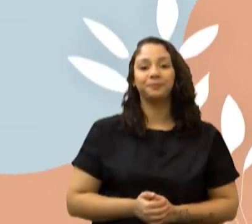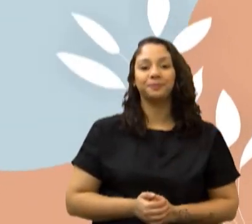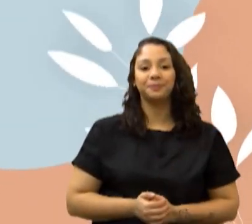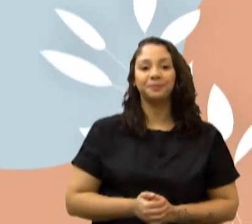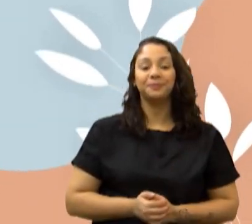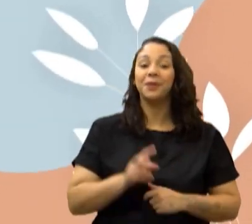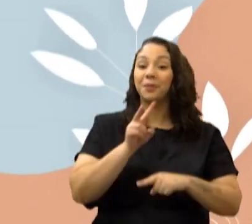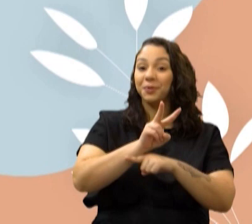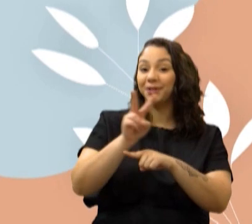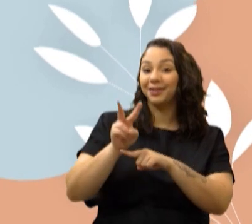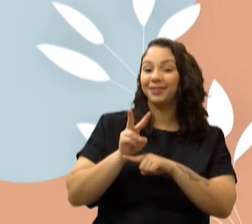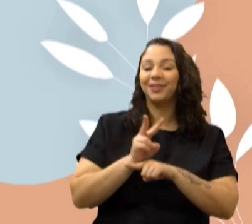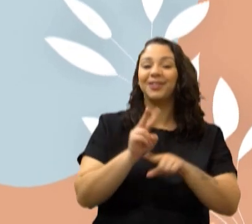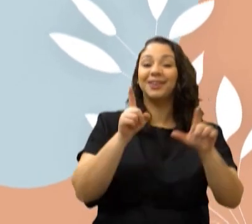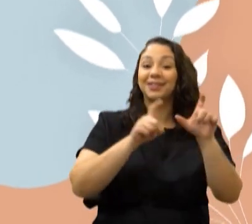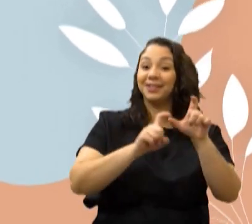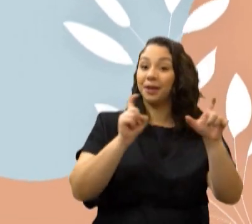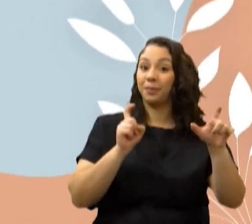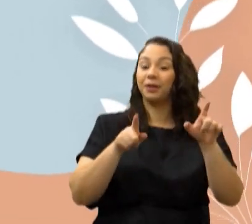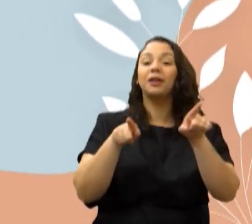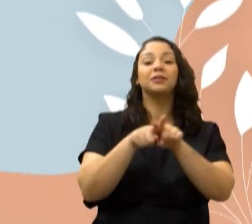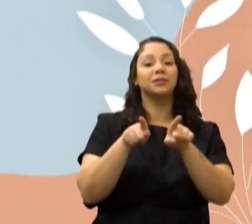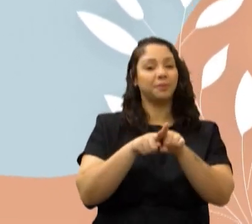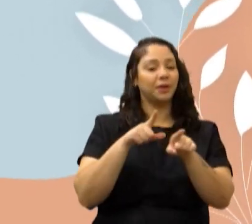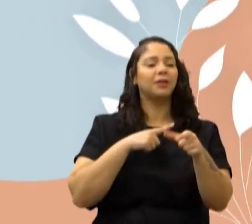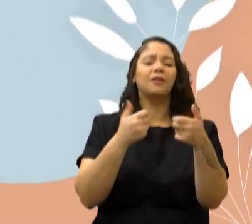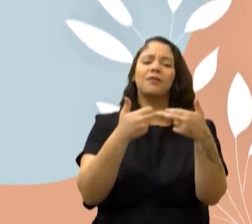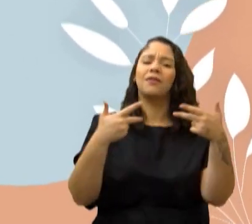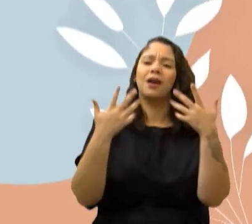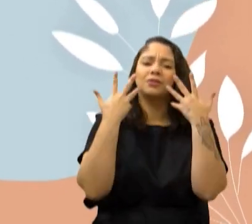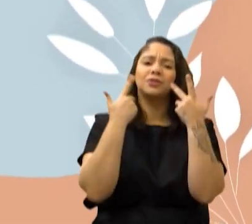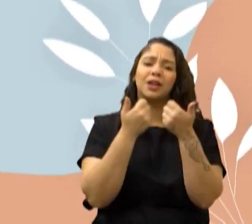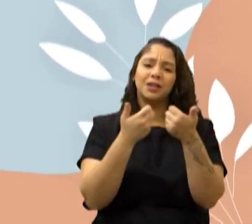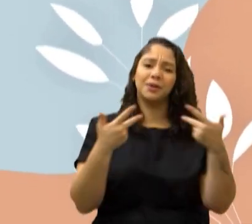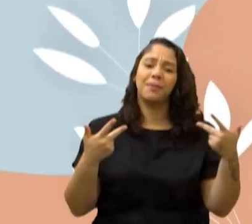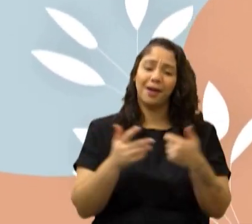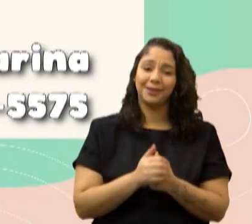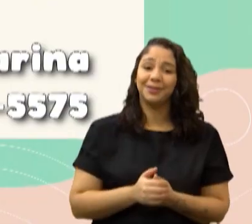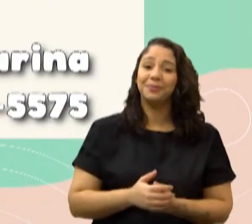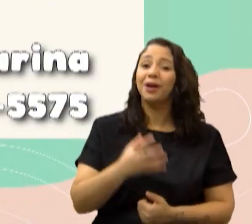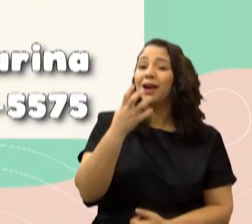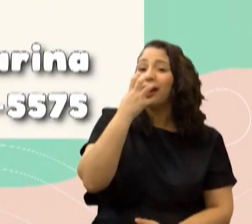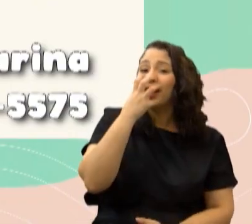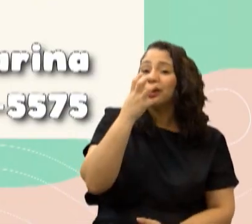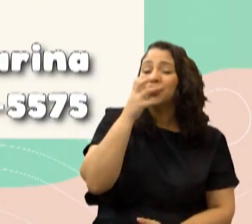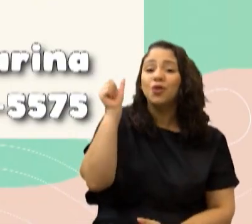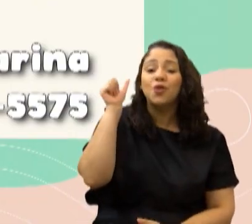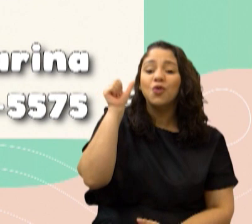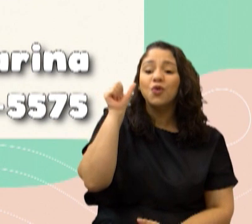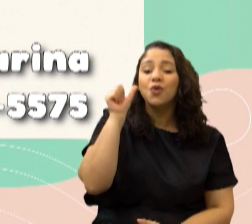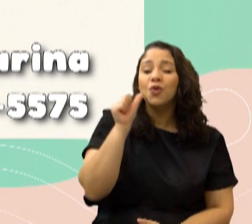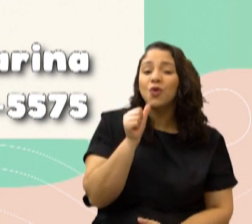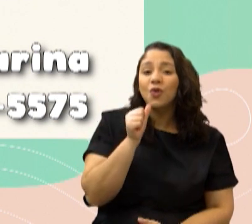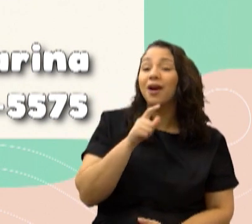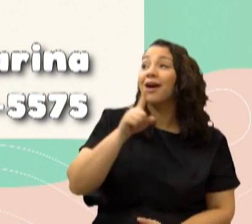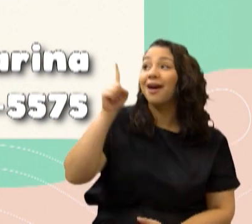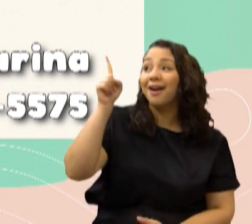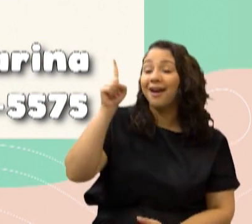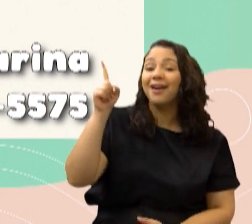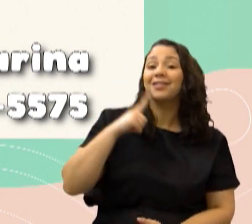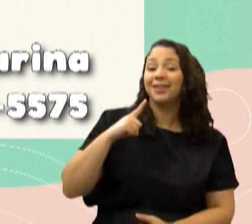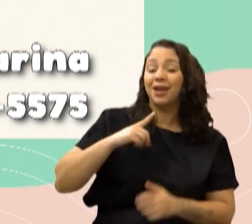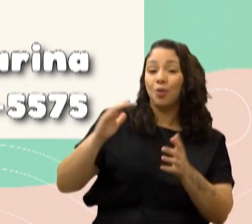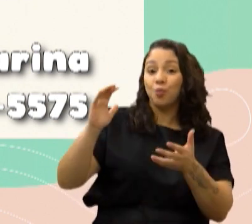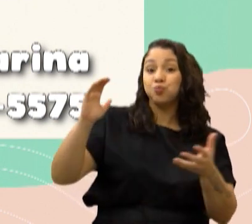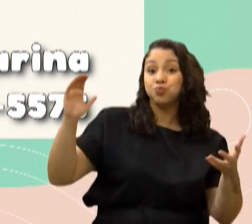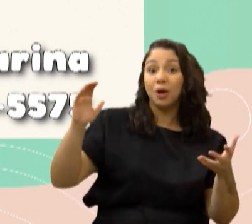Os protetores independentes também têm vários bichinhos esperando por adoção. Essa cachorrinha capa preta de porte